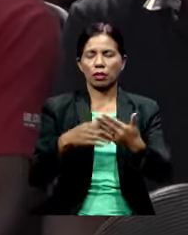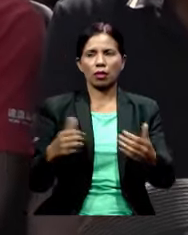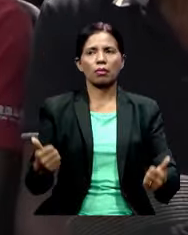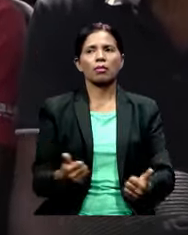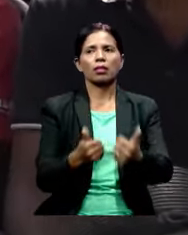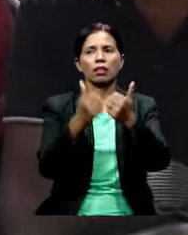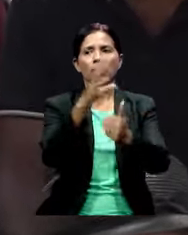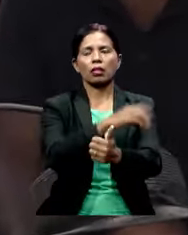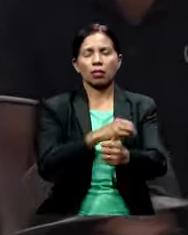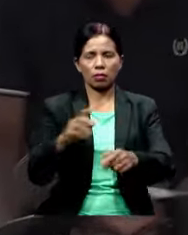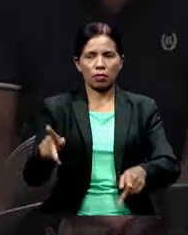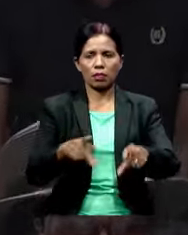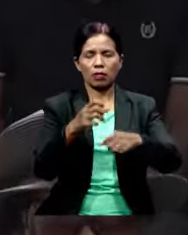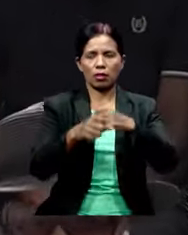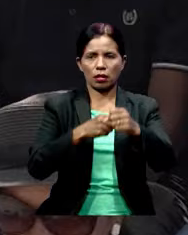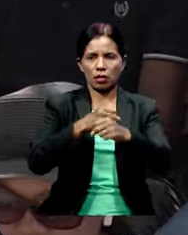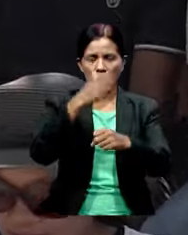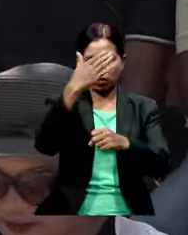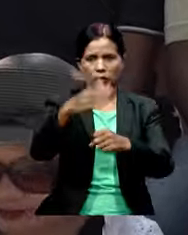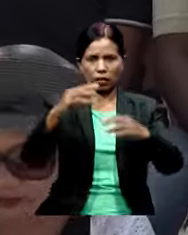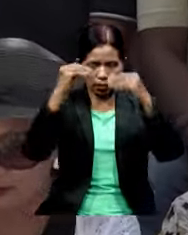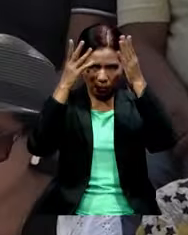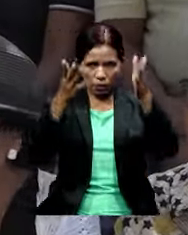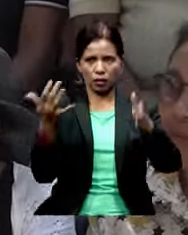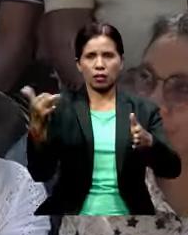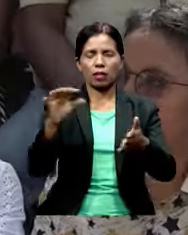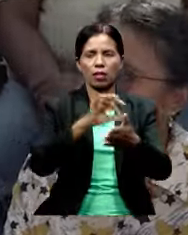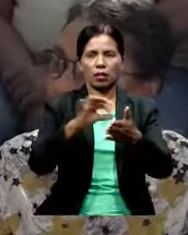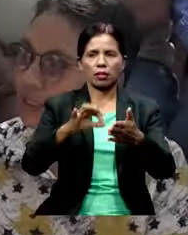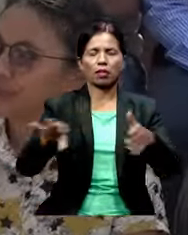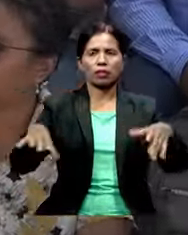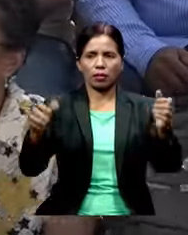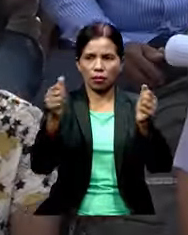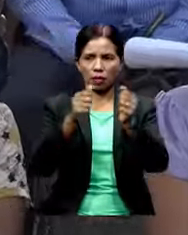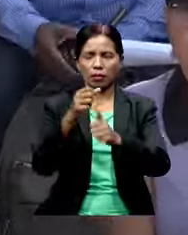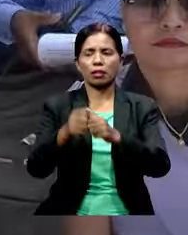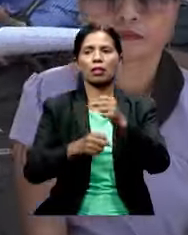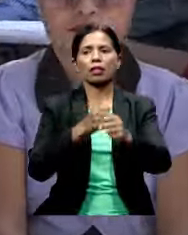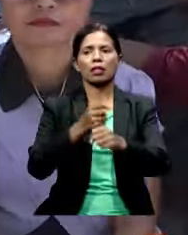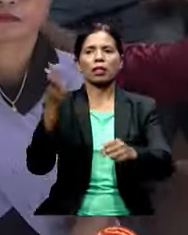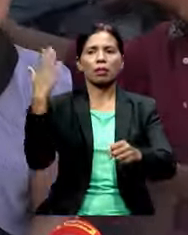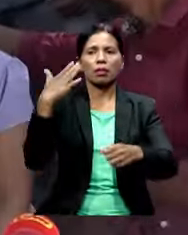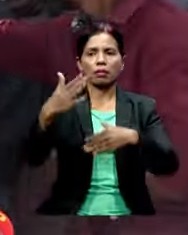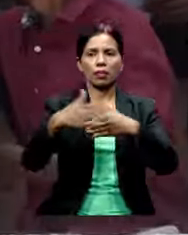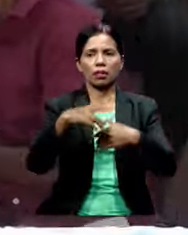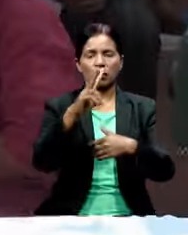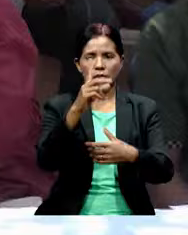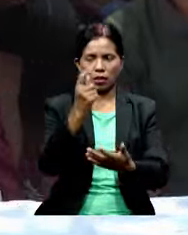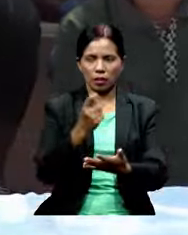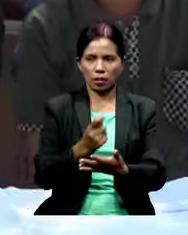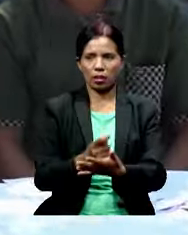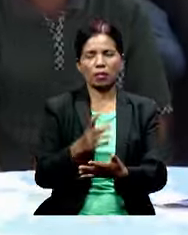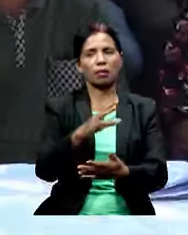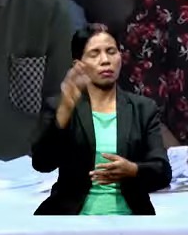e concurso público e atinam oin. Professor contratado Sira, nebe assina ona contrato e atinam kotuk, besi krihun rua, mas o ministério